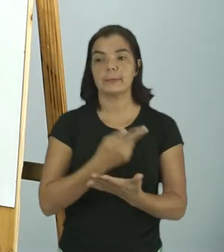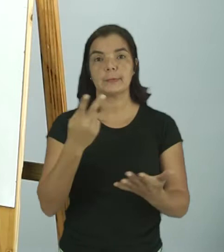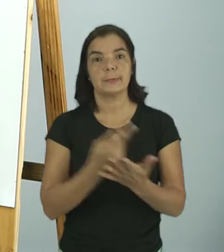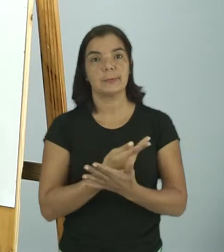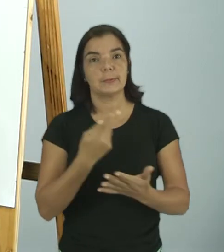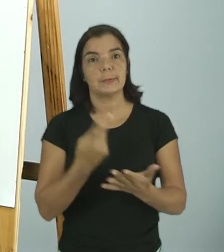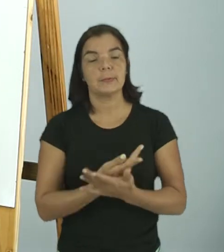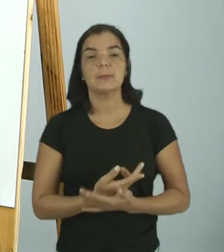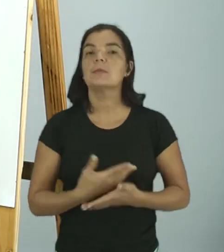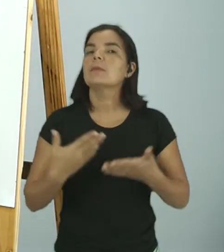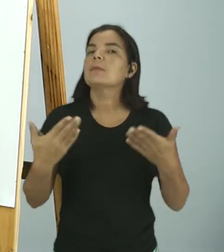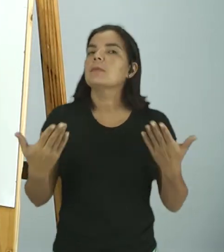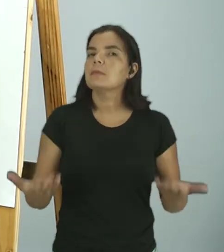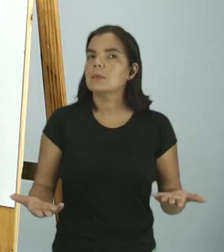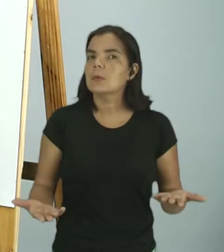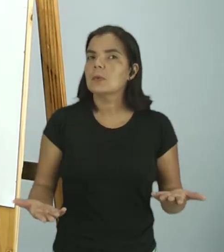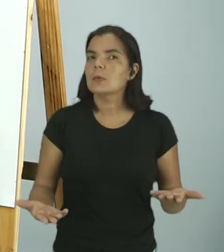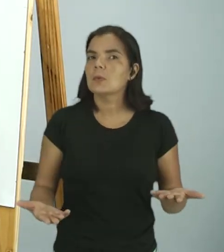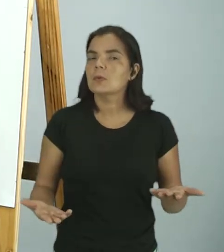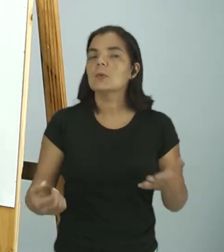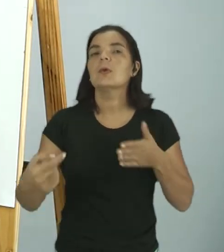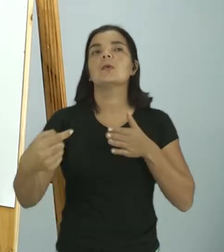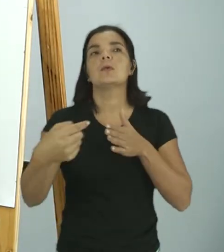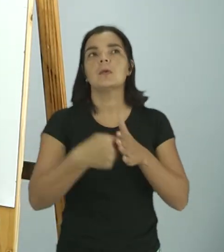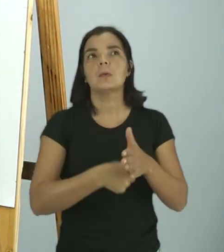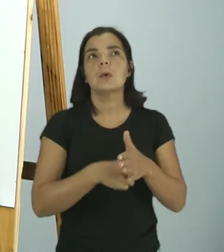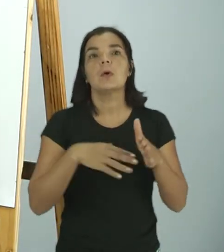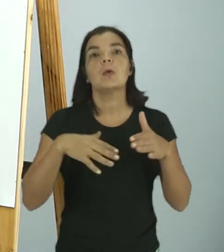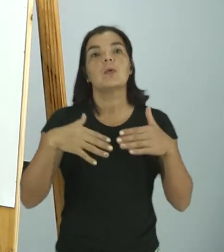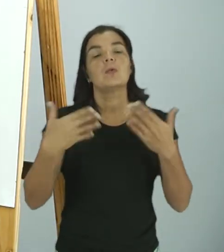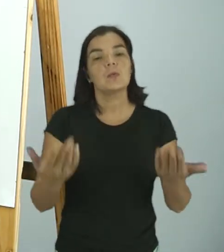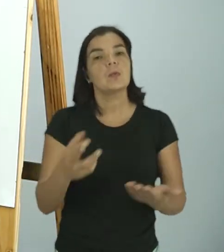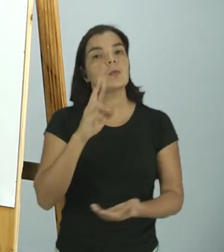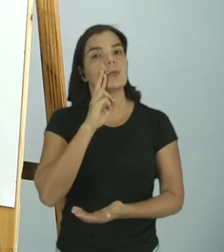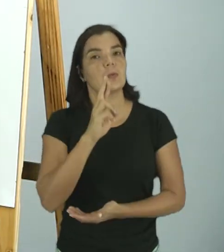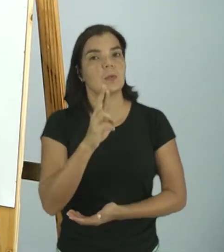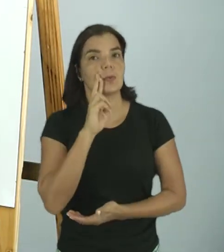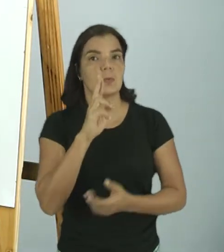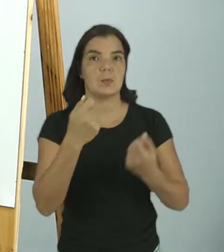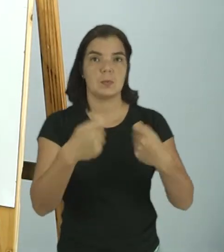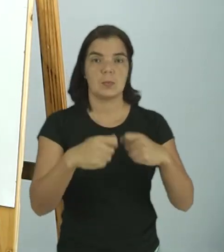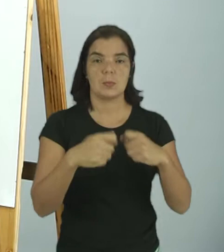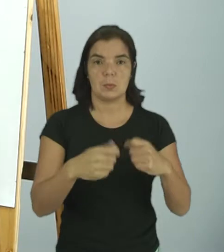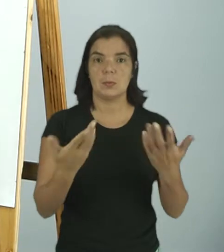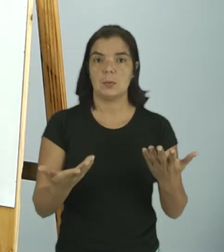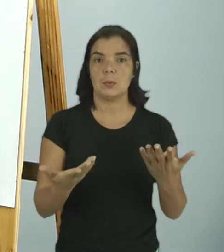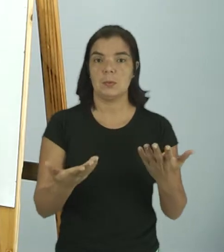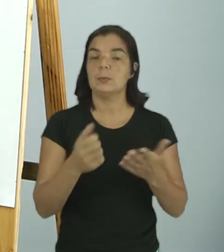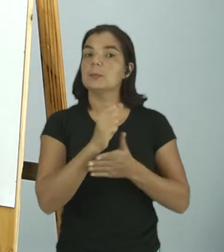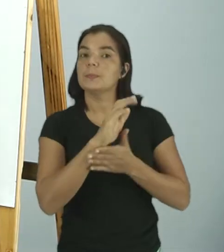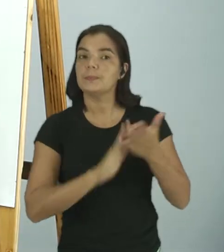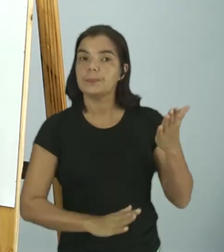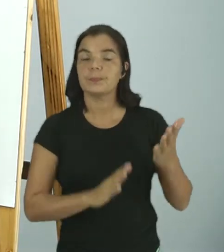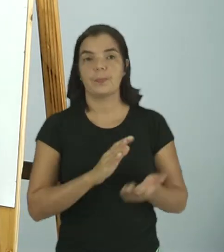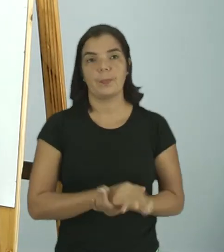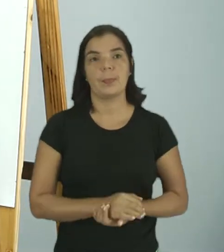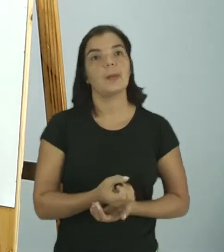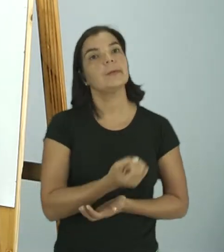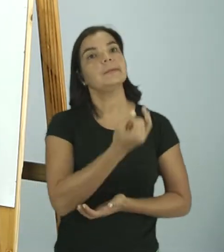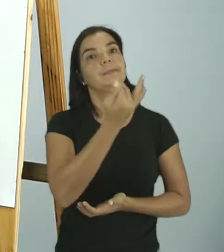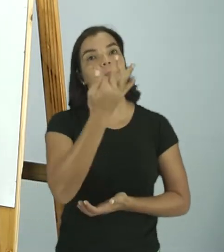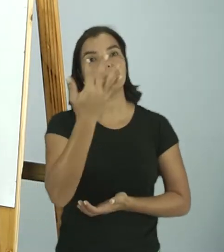errada então o que que tá me perguntando qual é a solução que eu preciso dar para esse probleminha